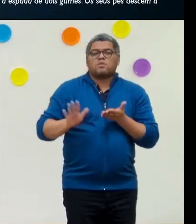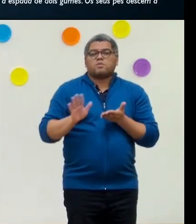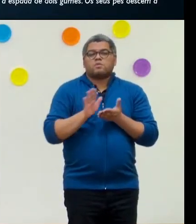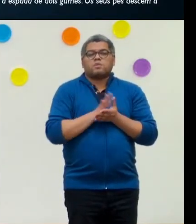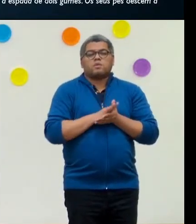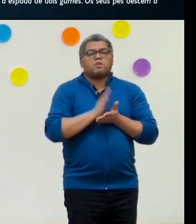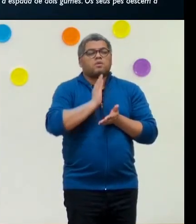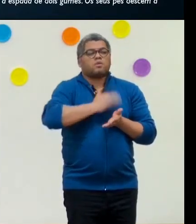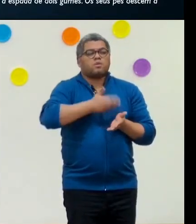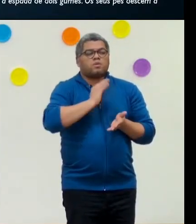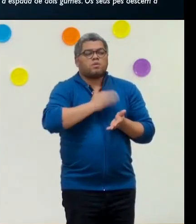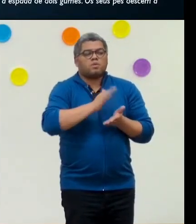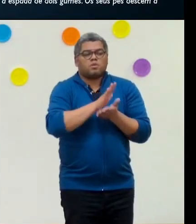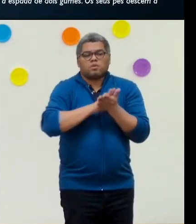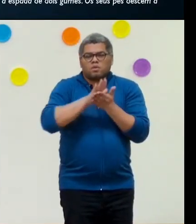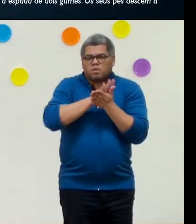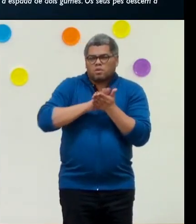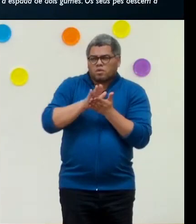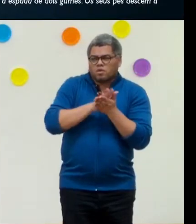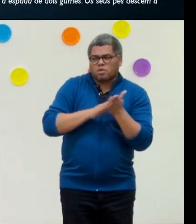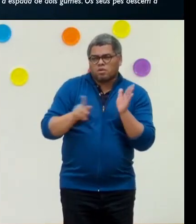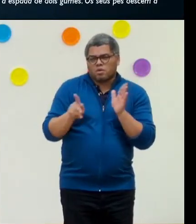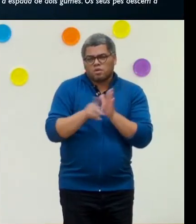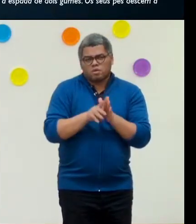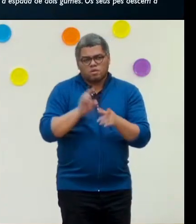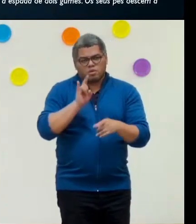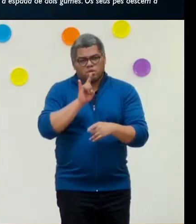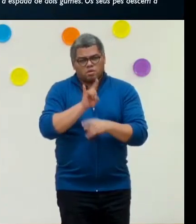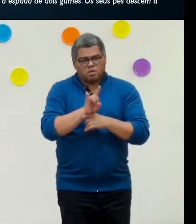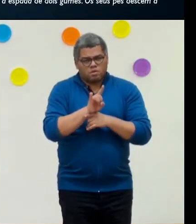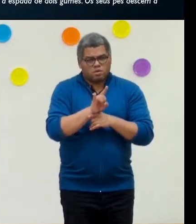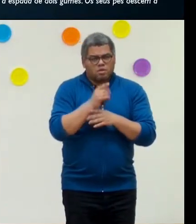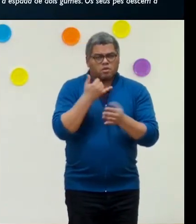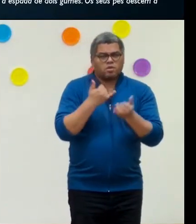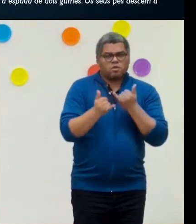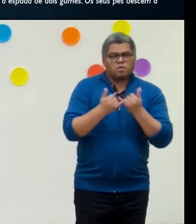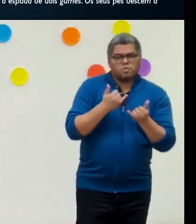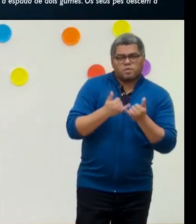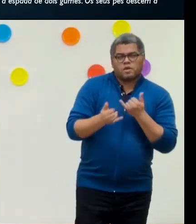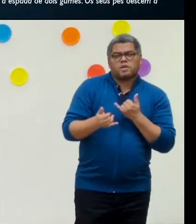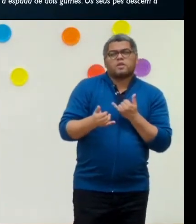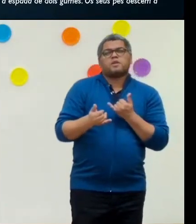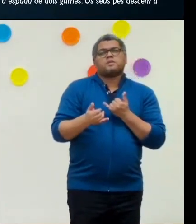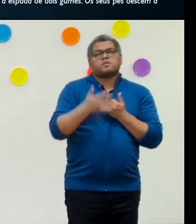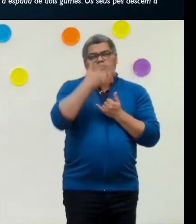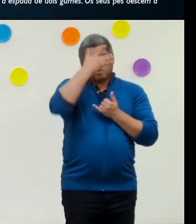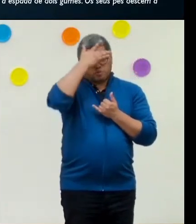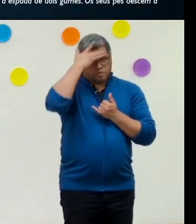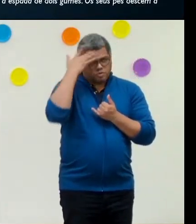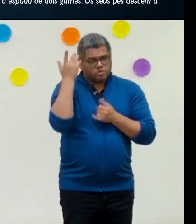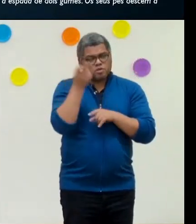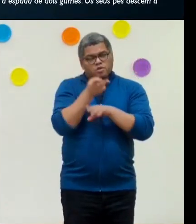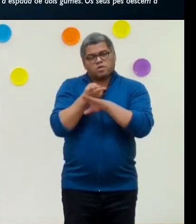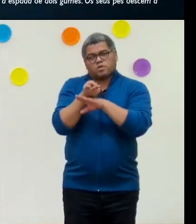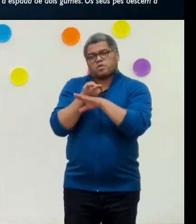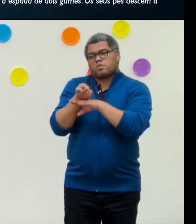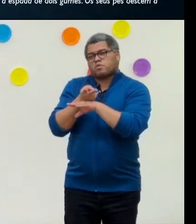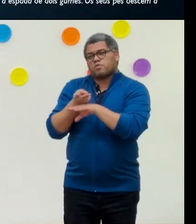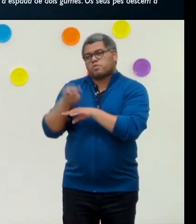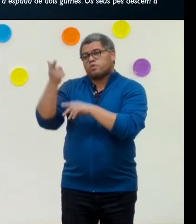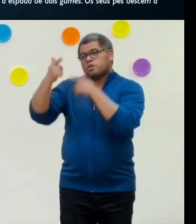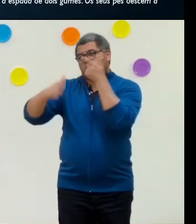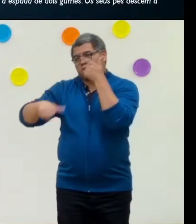O coração corrompido para o adultério é como alguém que sai à caça de outro para iludir, para envolver e para levar à